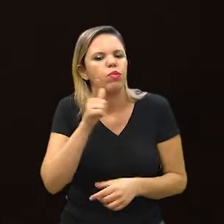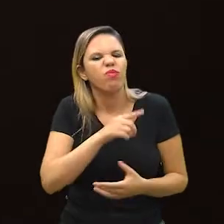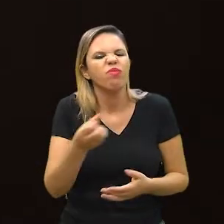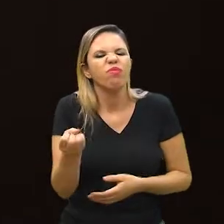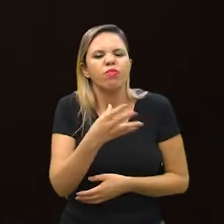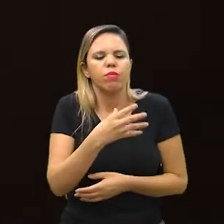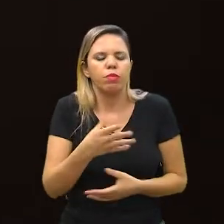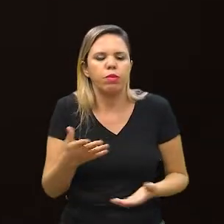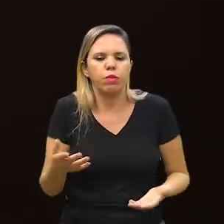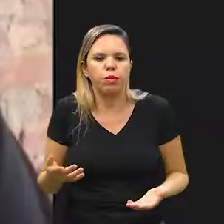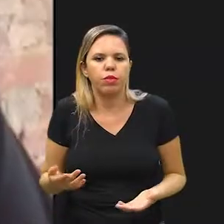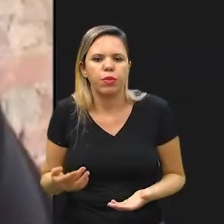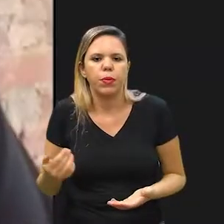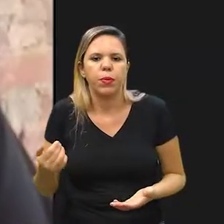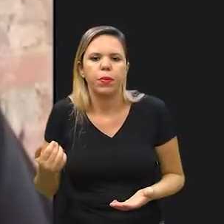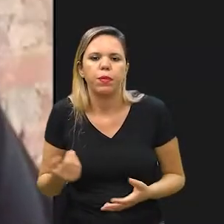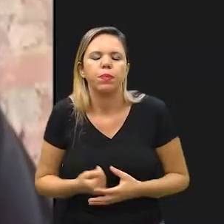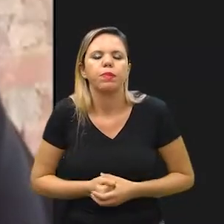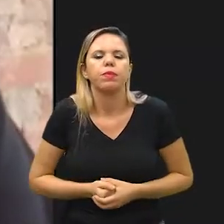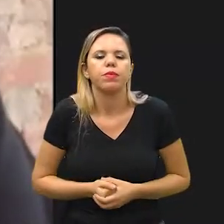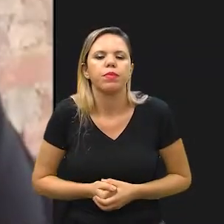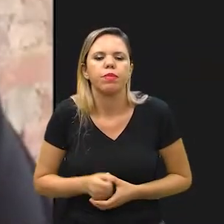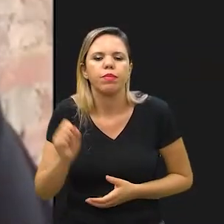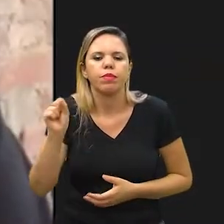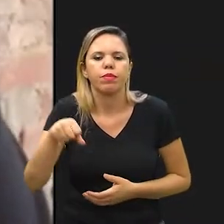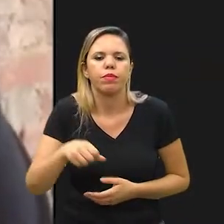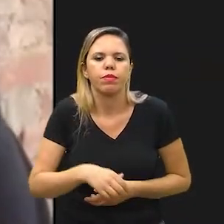novos clientes? Sim,